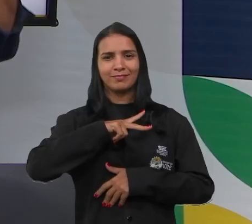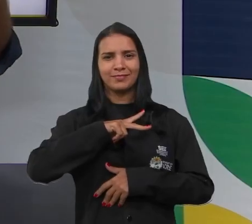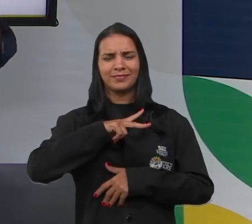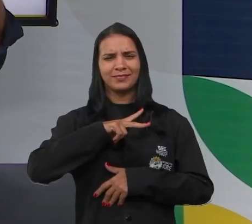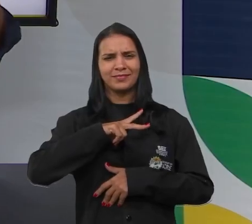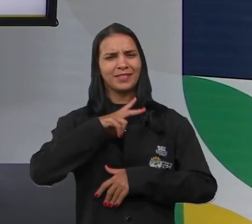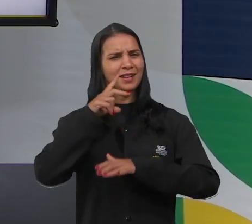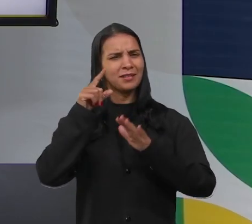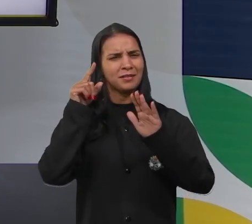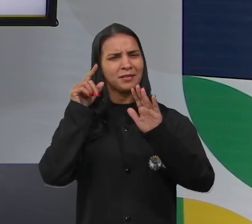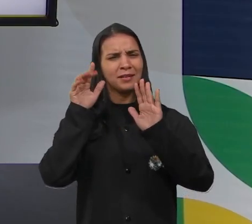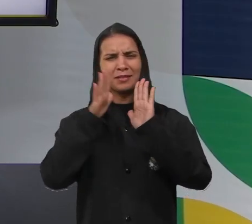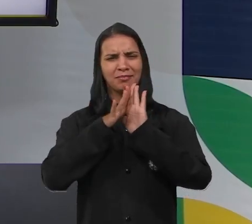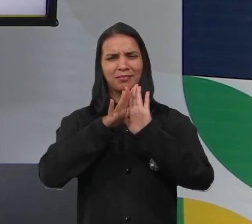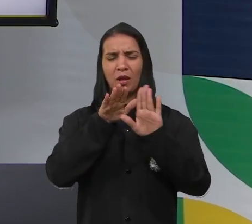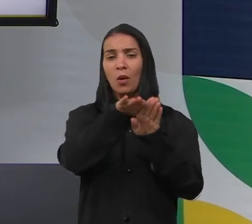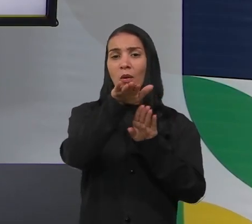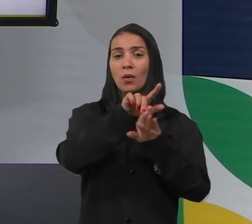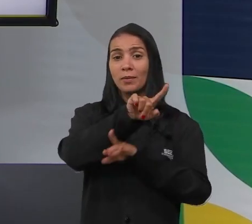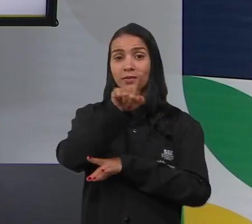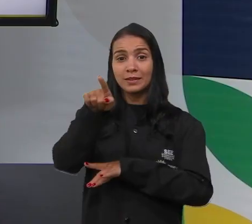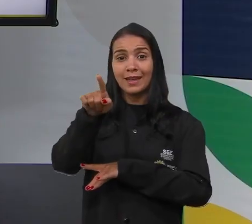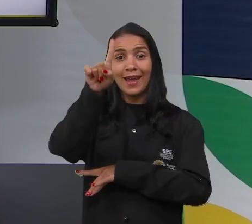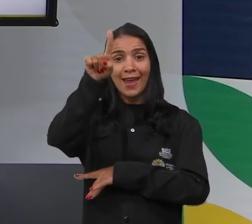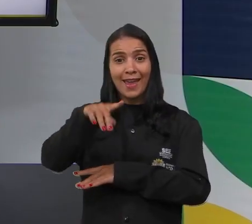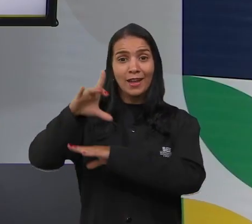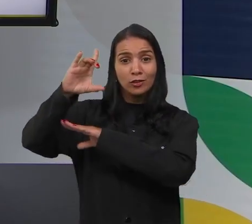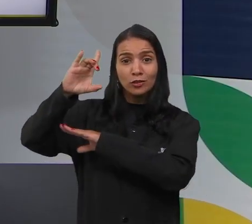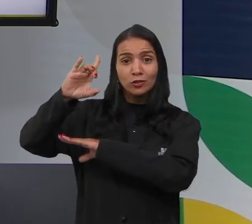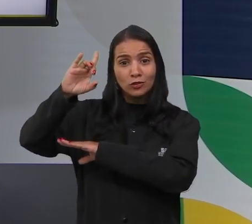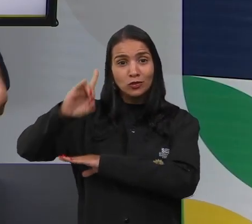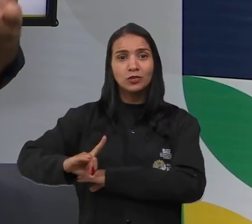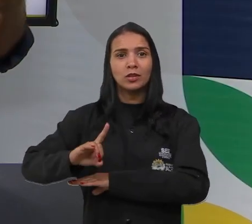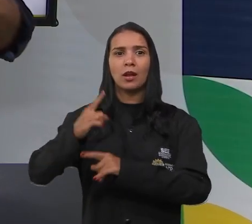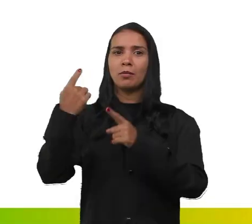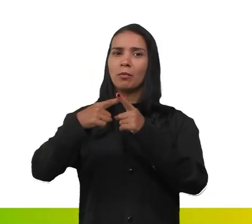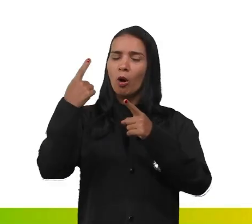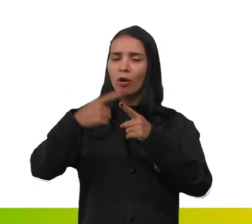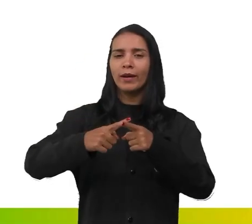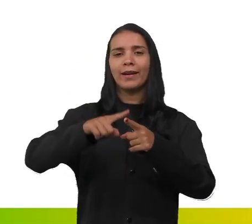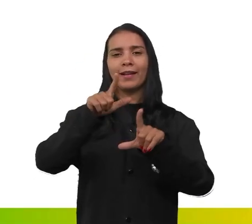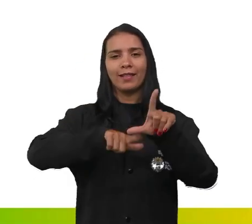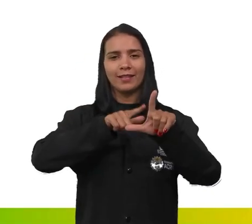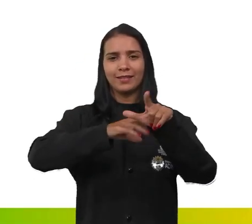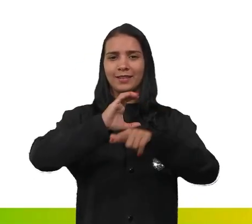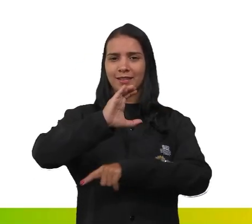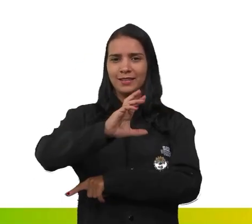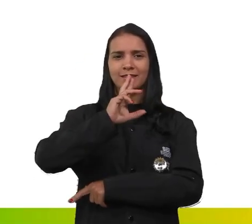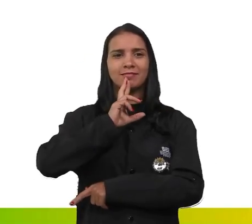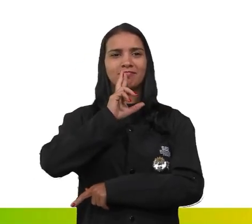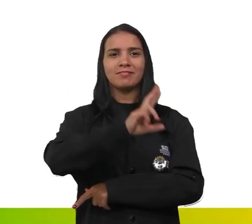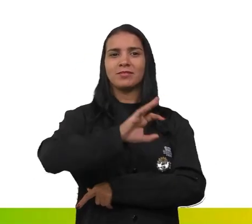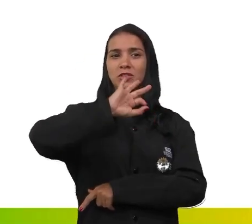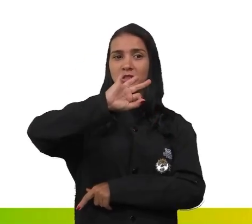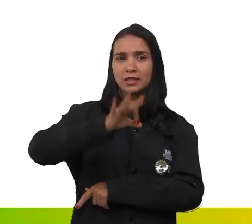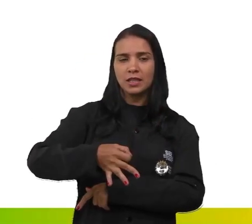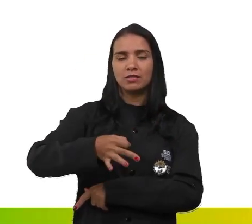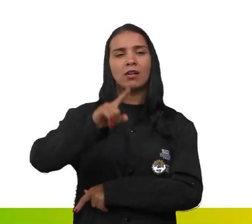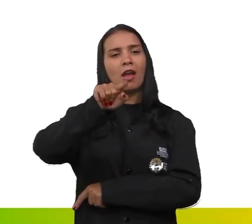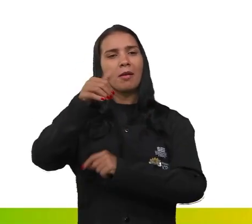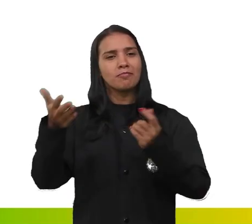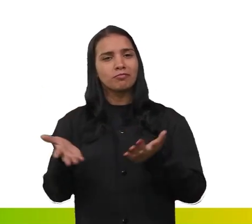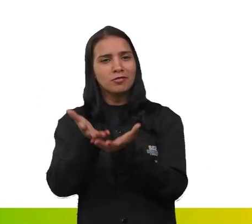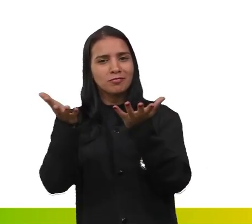favor. É para todos. Por favor, é para todos acertarem essa alternativa, porque o gabarito está na tela, ó, promovendo hábitos